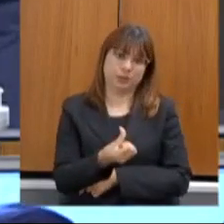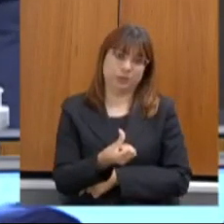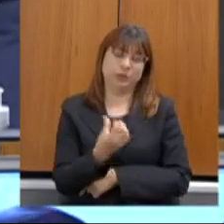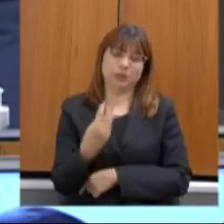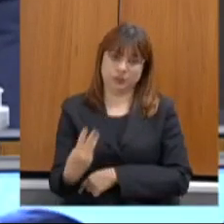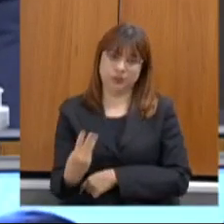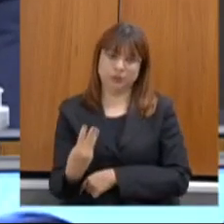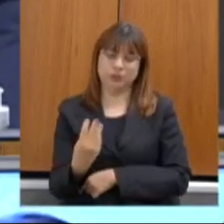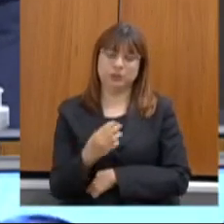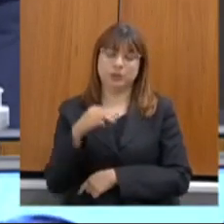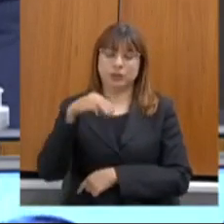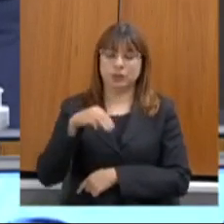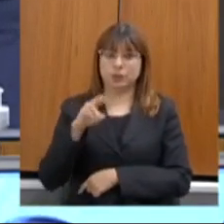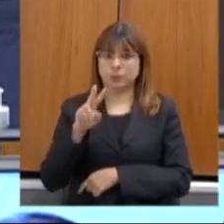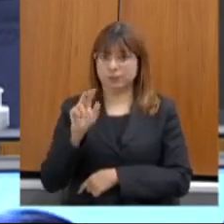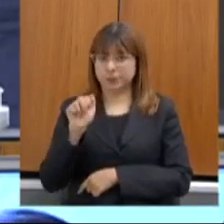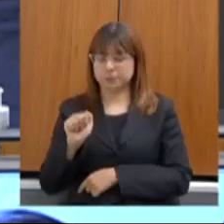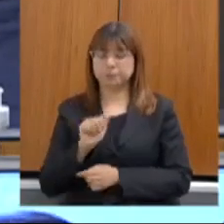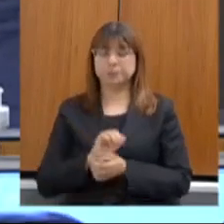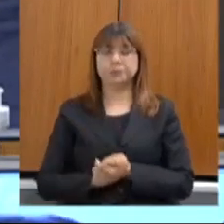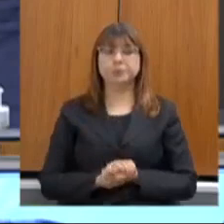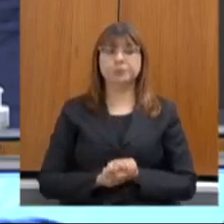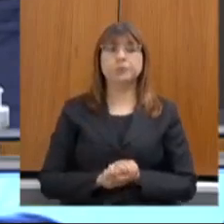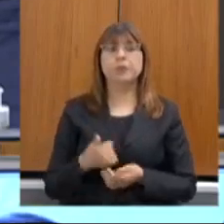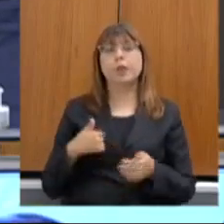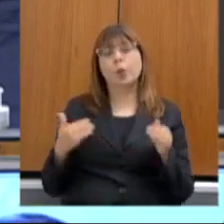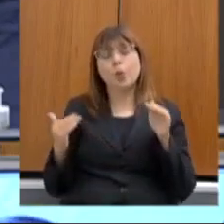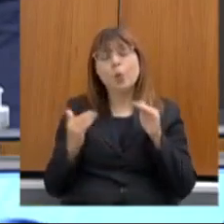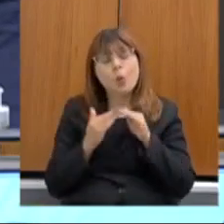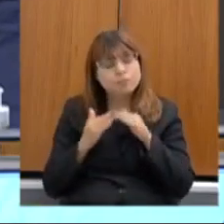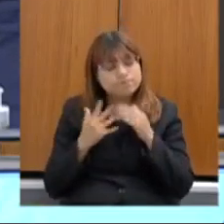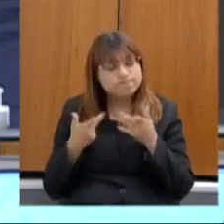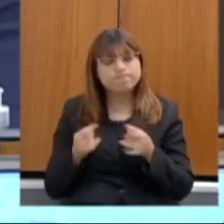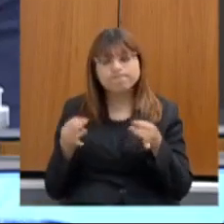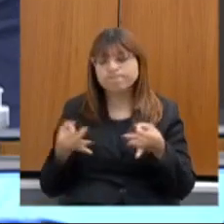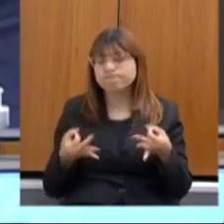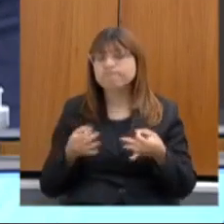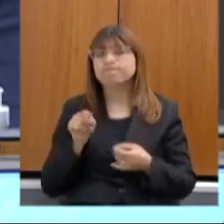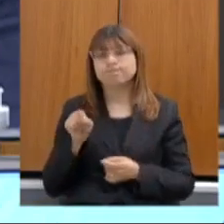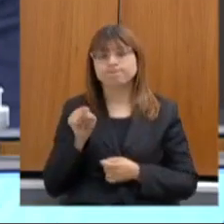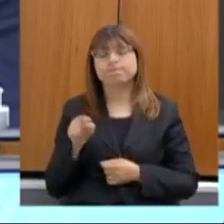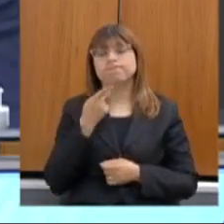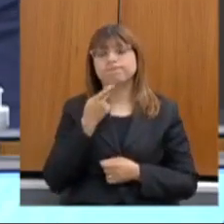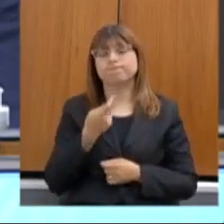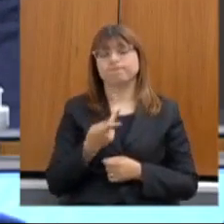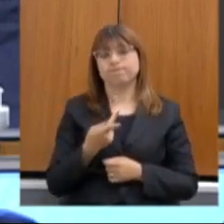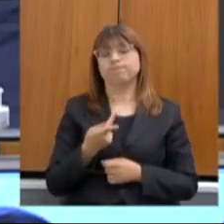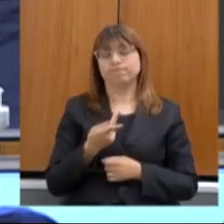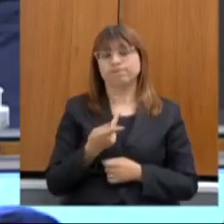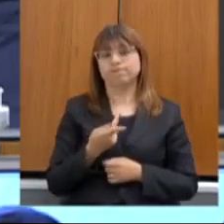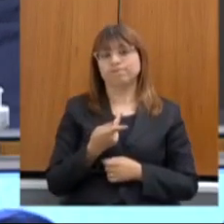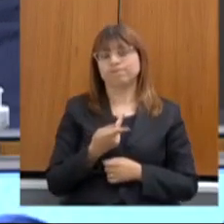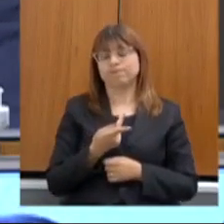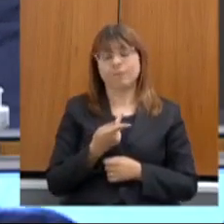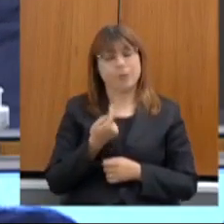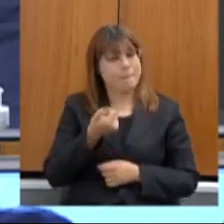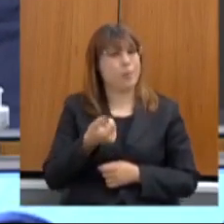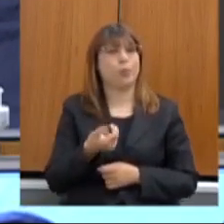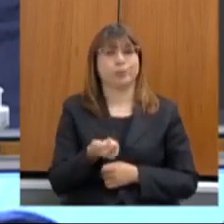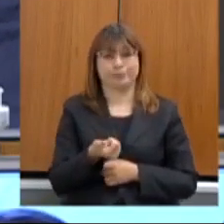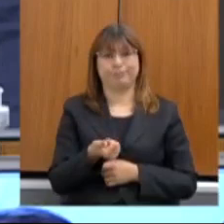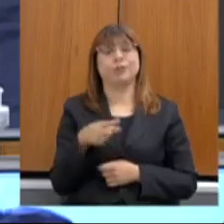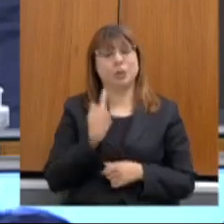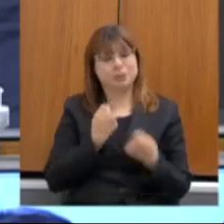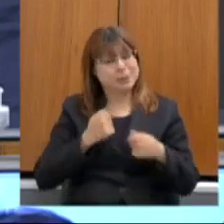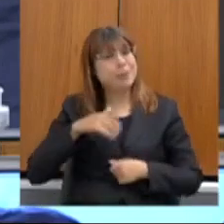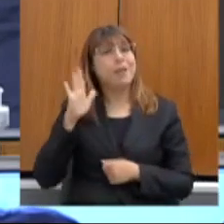é mva concordo plenamente com o senhor que tá muito aquém do que a gente precisa O ideal